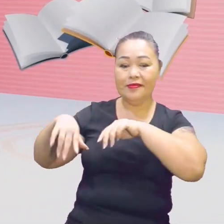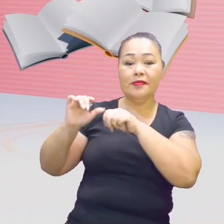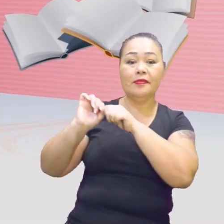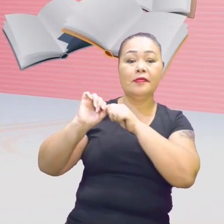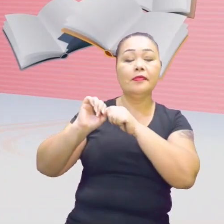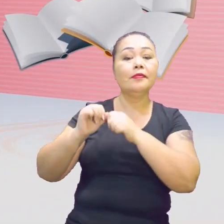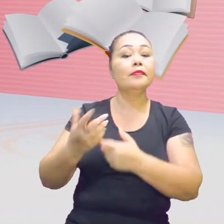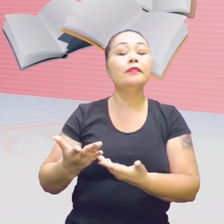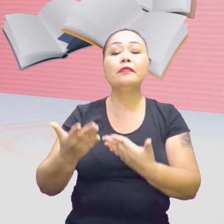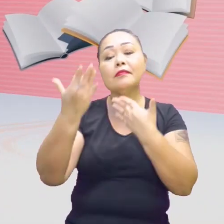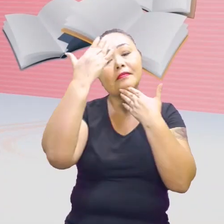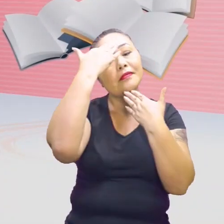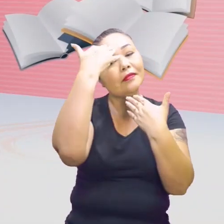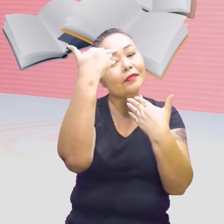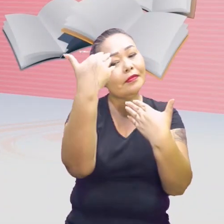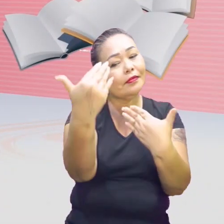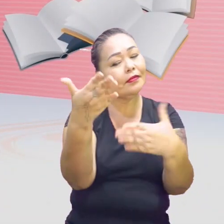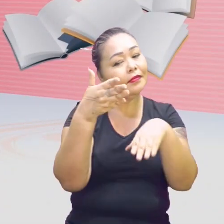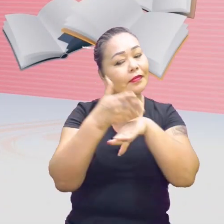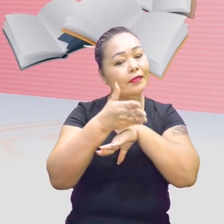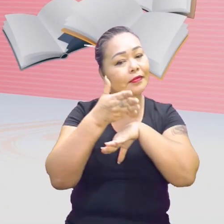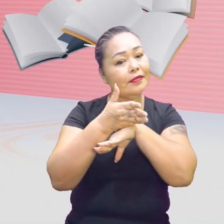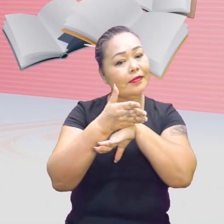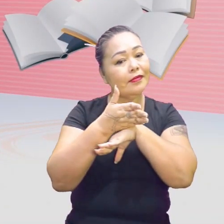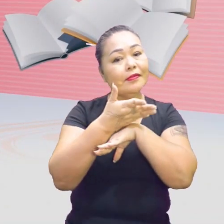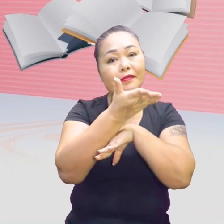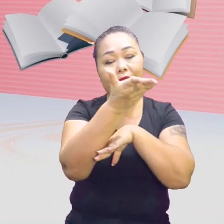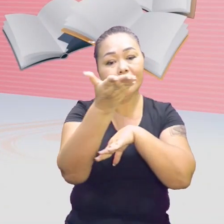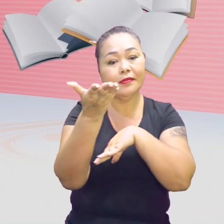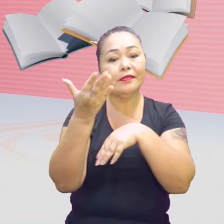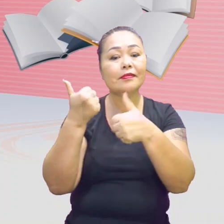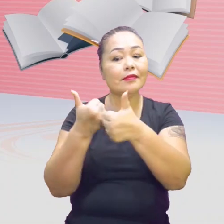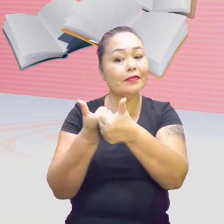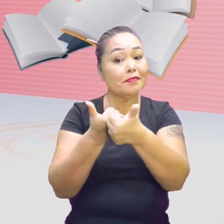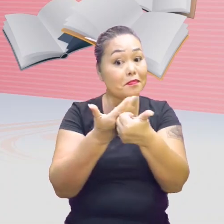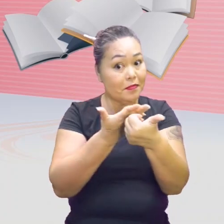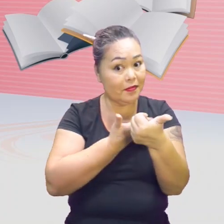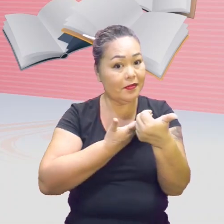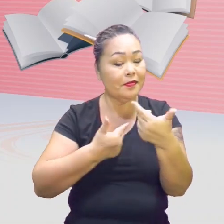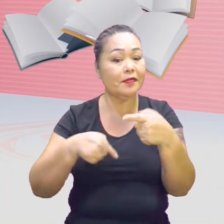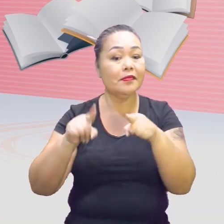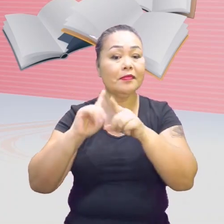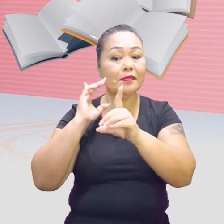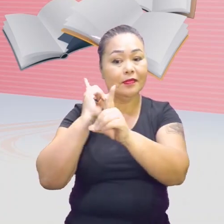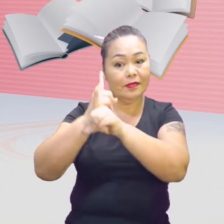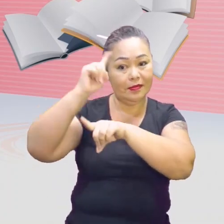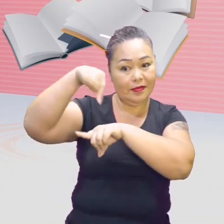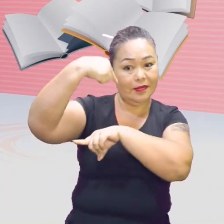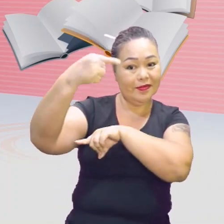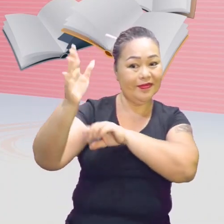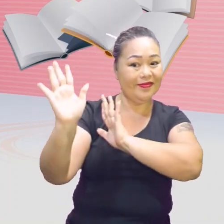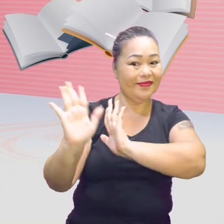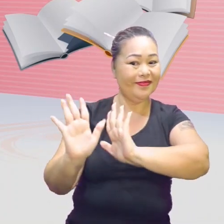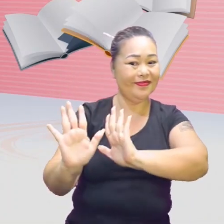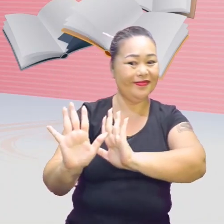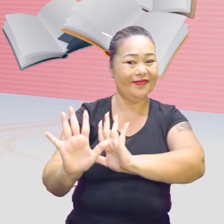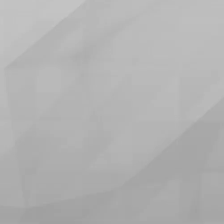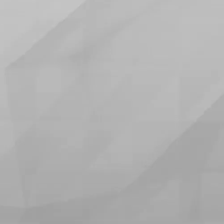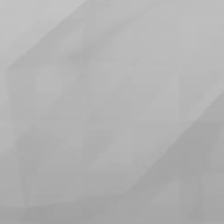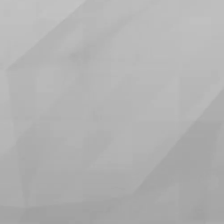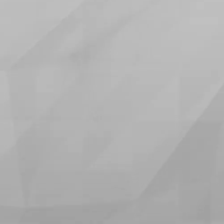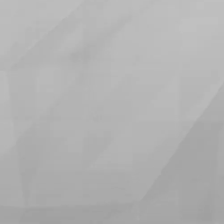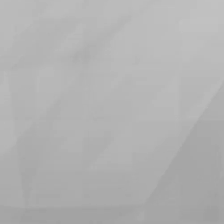Então, amados, muito obrigada pela participação de vocês, a companhia de vocês. Até o próximo encontro. Tchau, tchau.